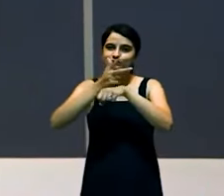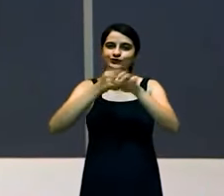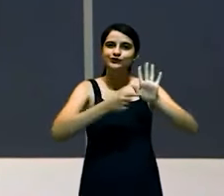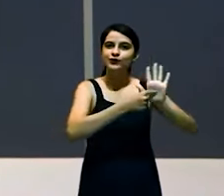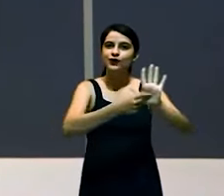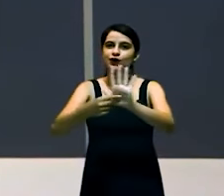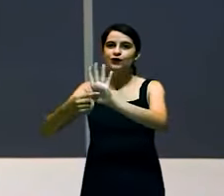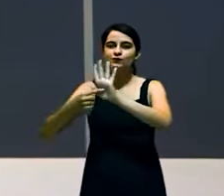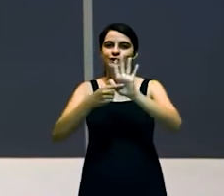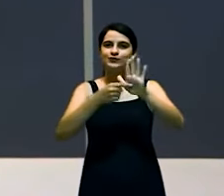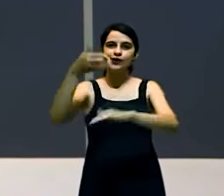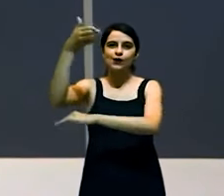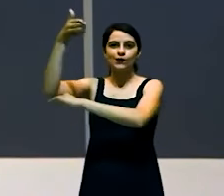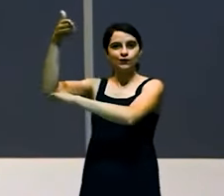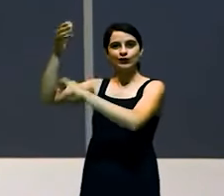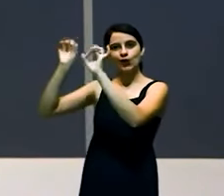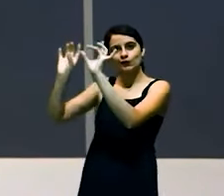atrapalha tudo o culto da gente.